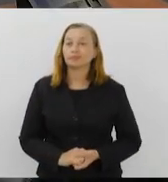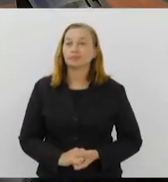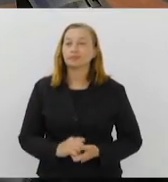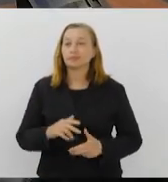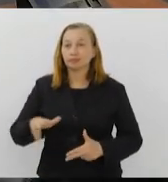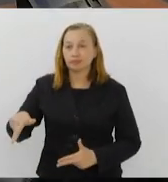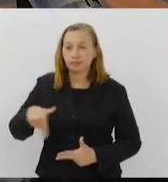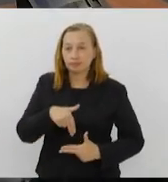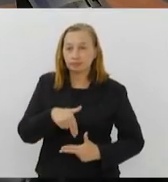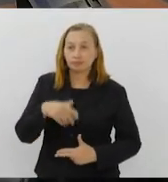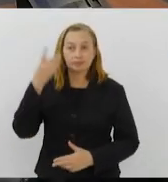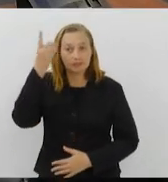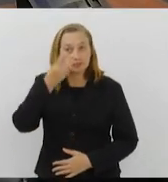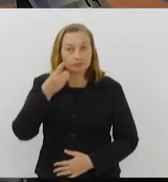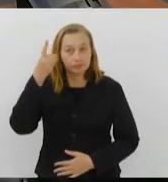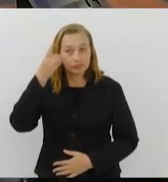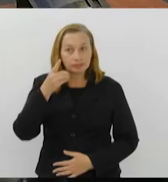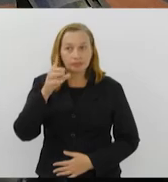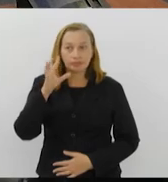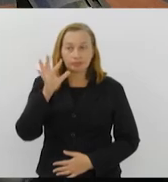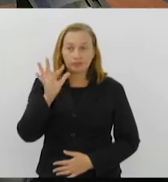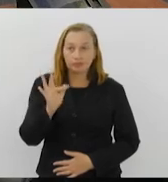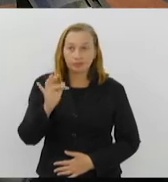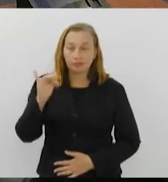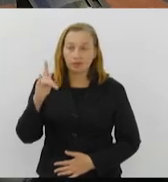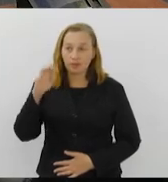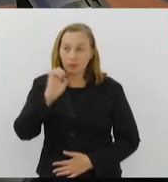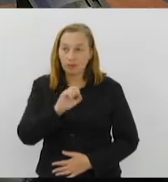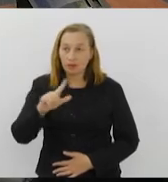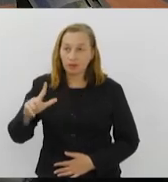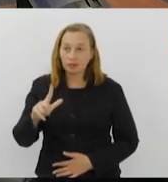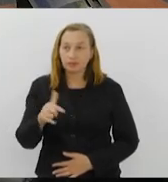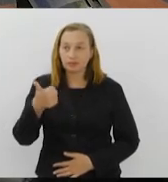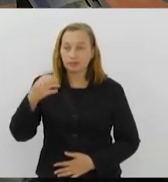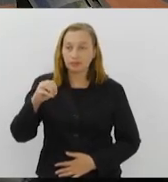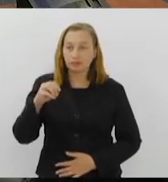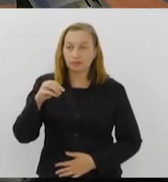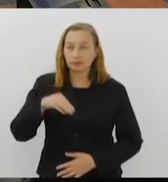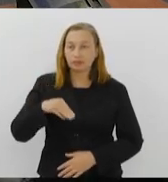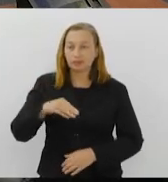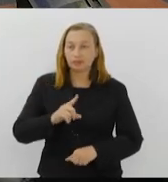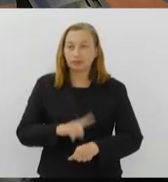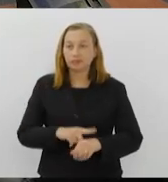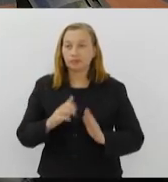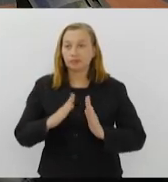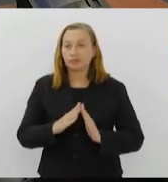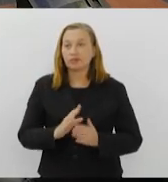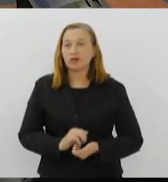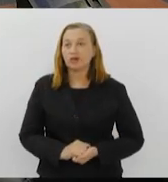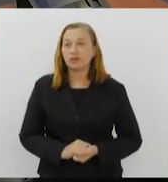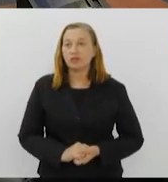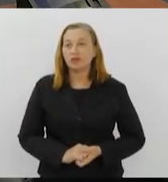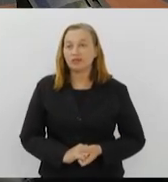Próximo orador inscrito é o nome deputado Felipe Pobel. Vossa Excelência se dispõe de 10 minutos no tempo regimental.